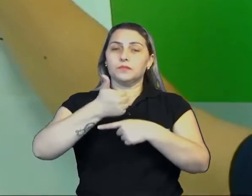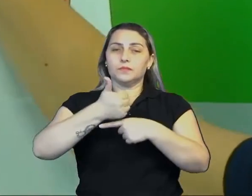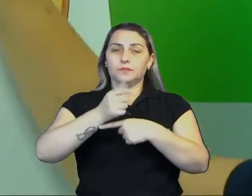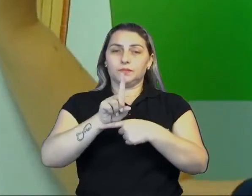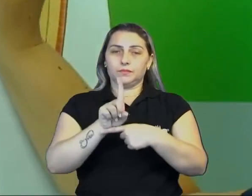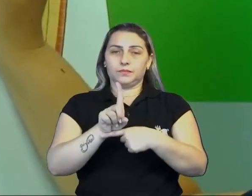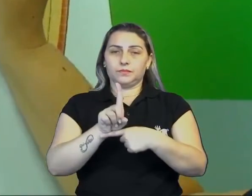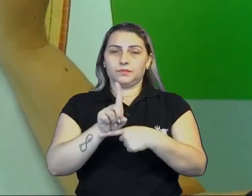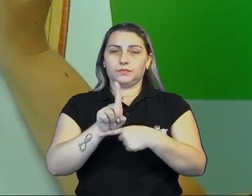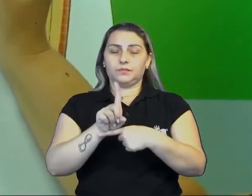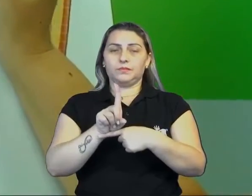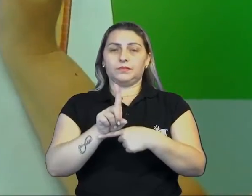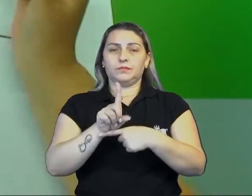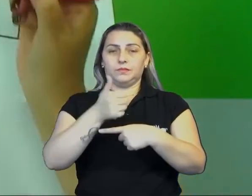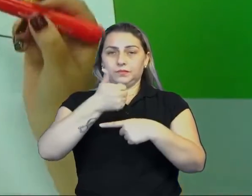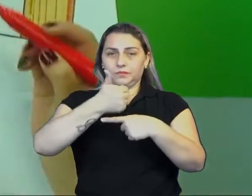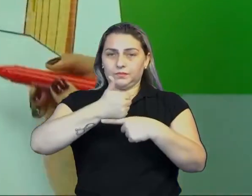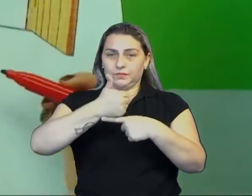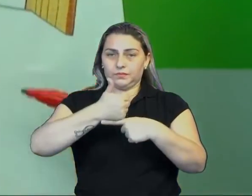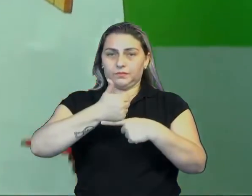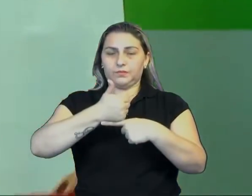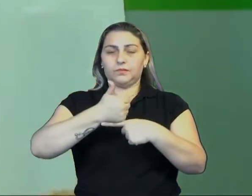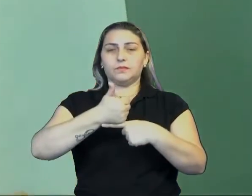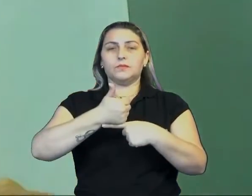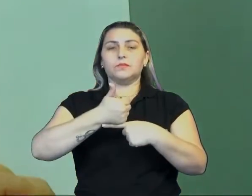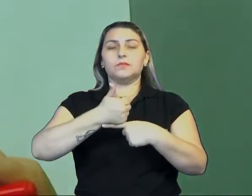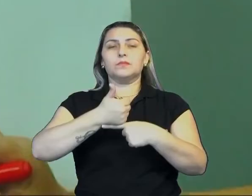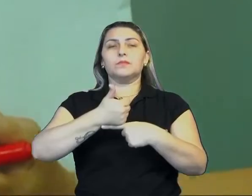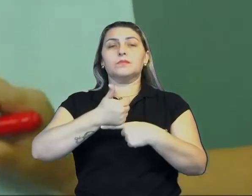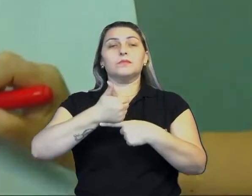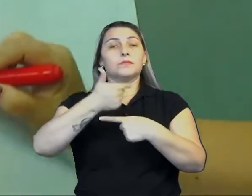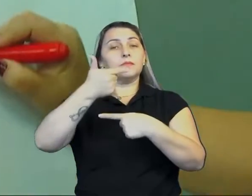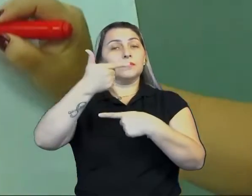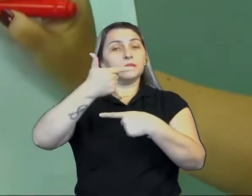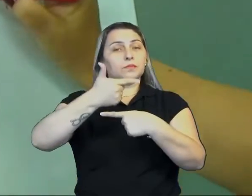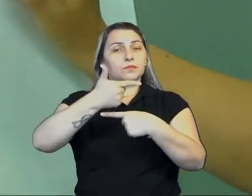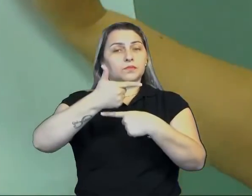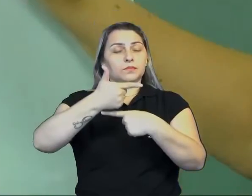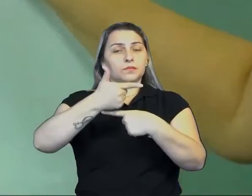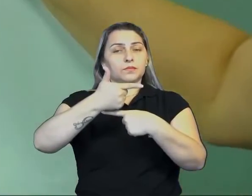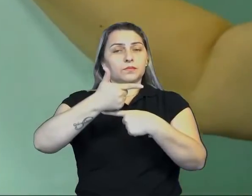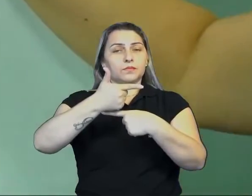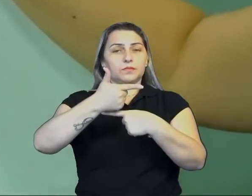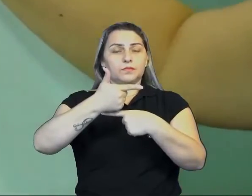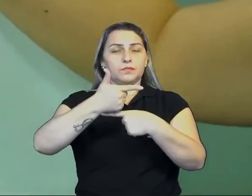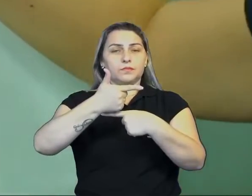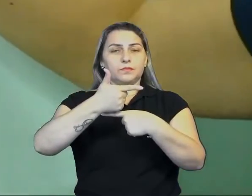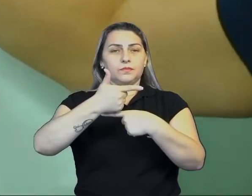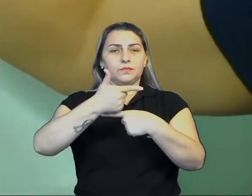Uma, né? Nós temos uma estrofe. Aqui outra estrofe, ó.